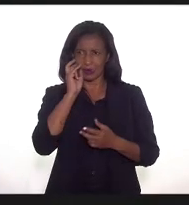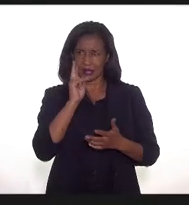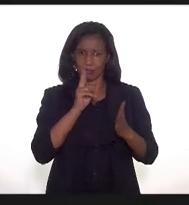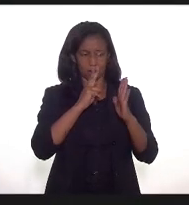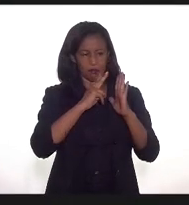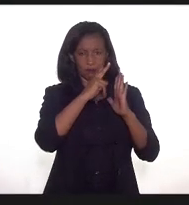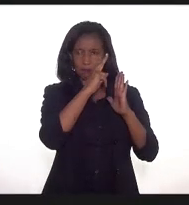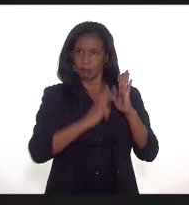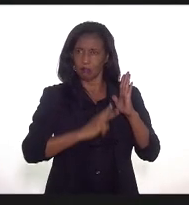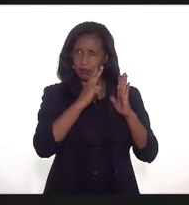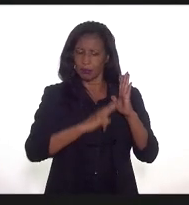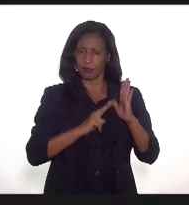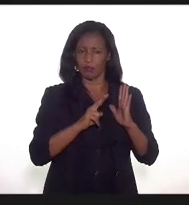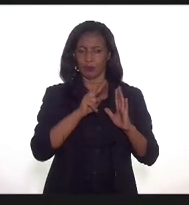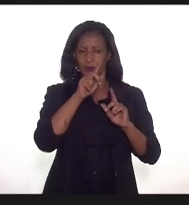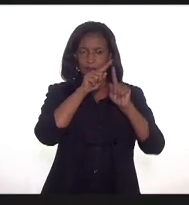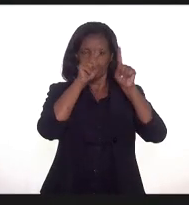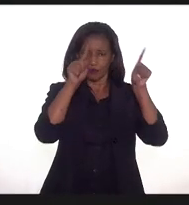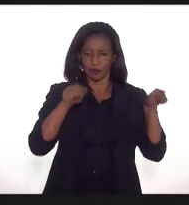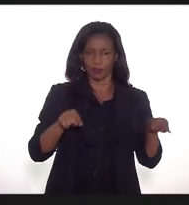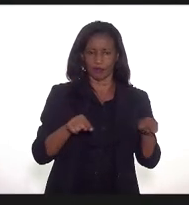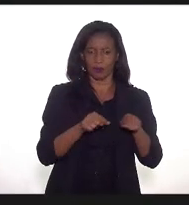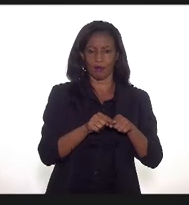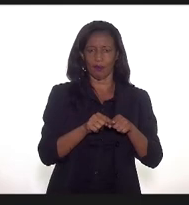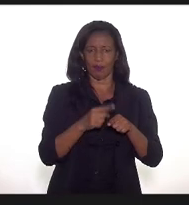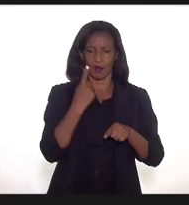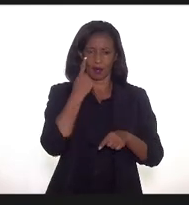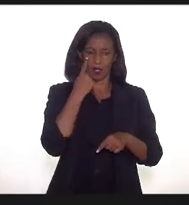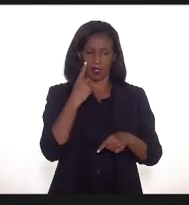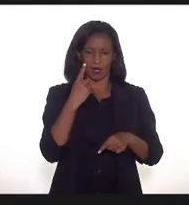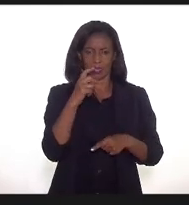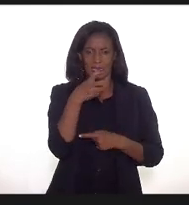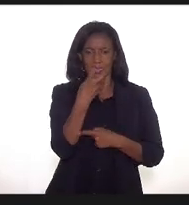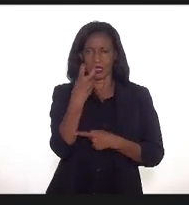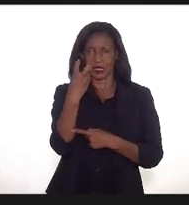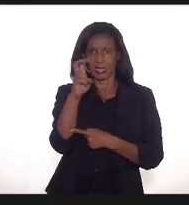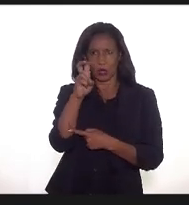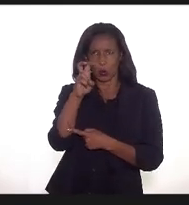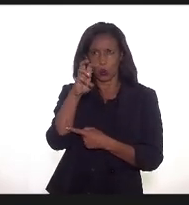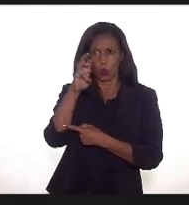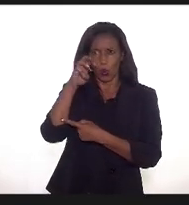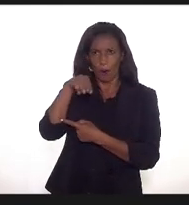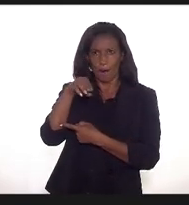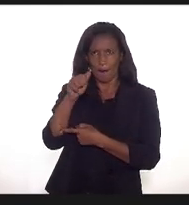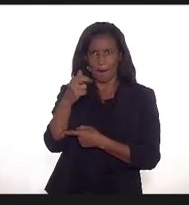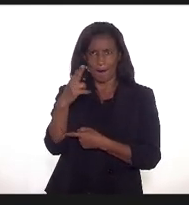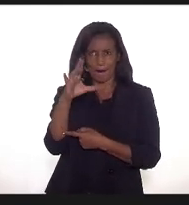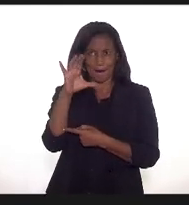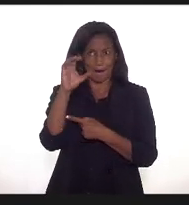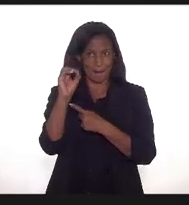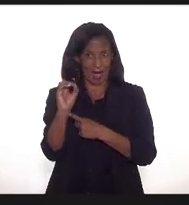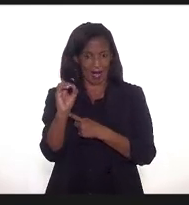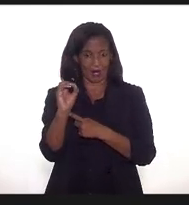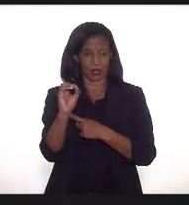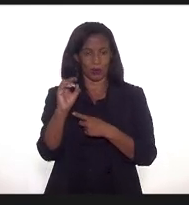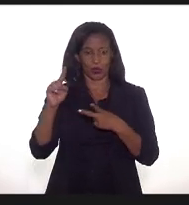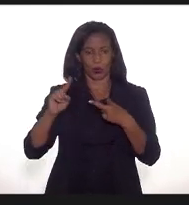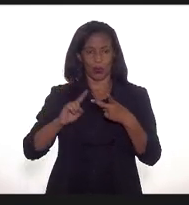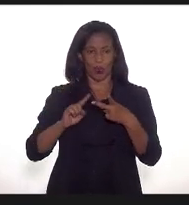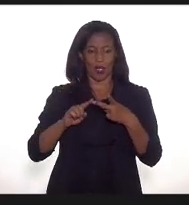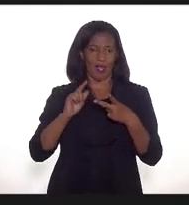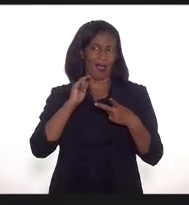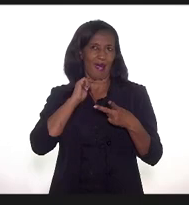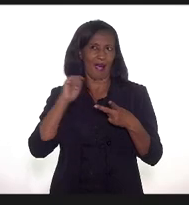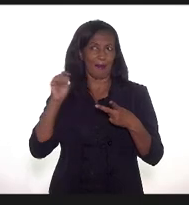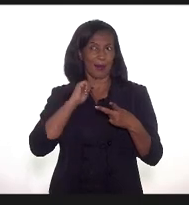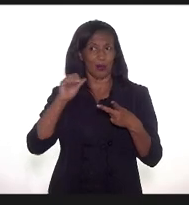a gente usou o Focus de 5 de março, né? o foco já agora de abril já está um pouquinho pior,